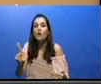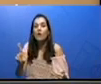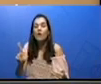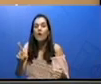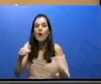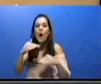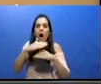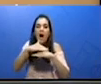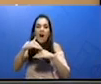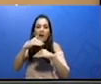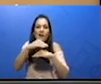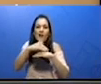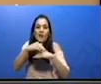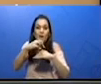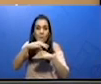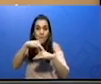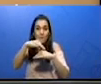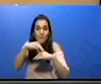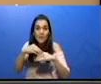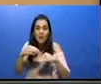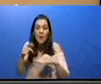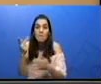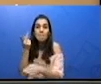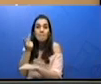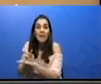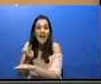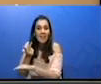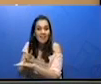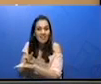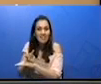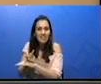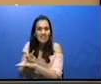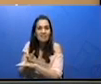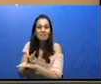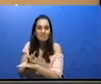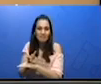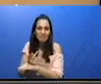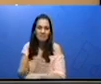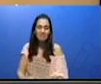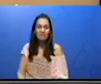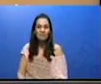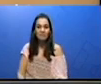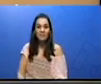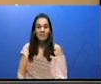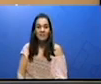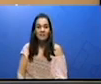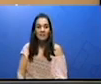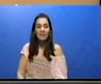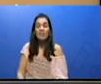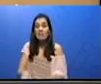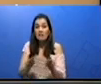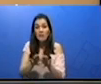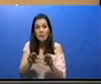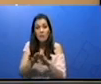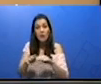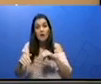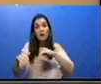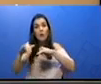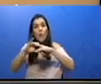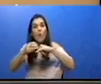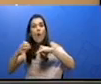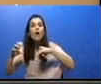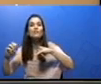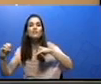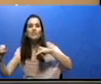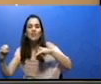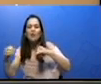mercúrio prateado mais o gás oxigênio, que é incolor. Então aí todo o procedimento foi pesado antes